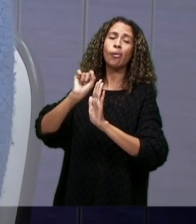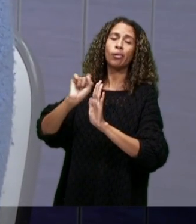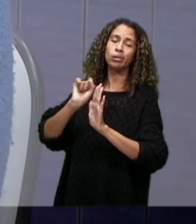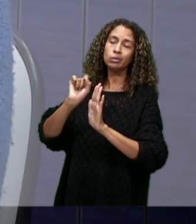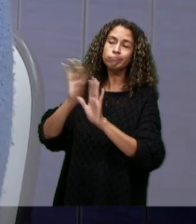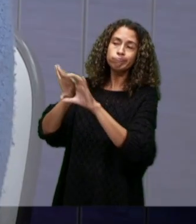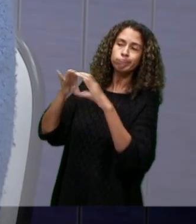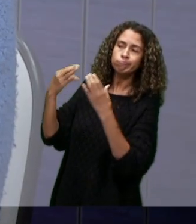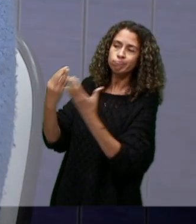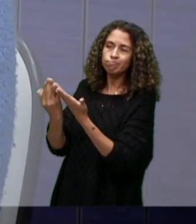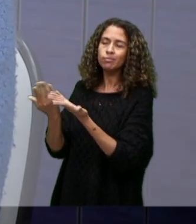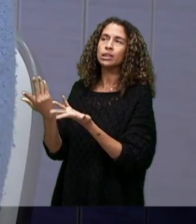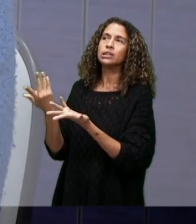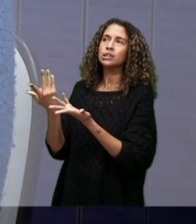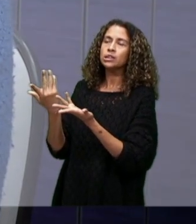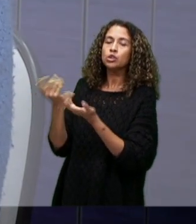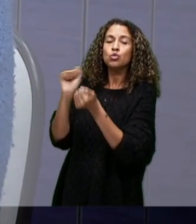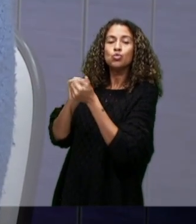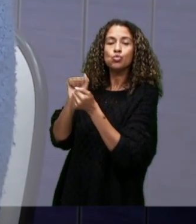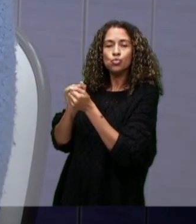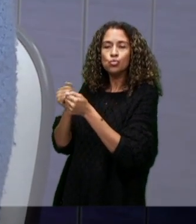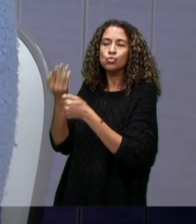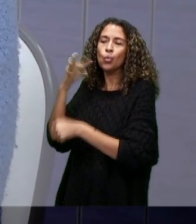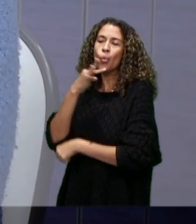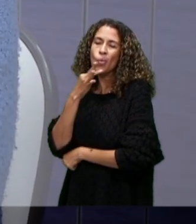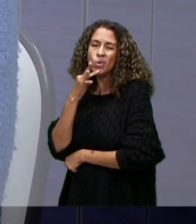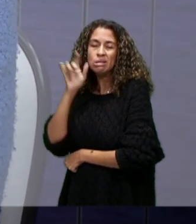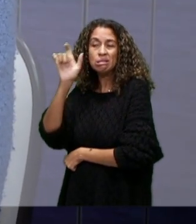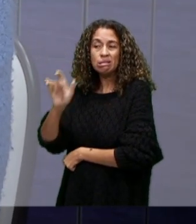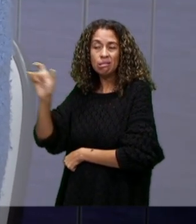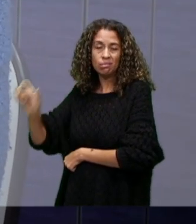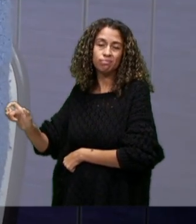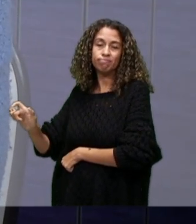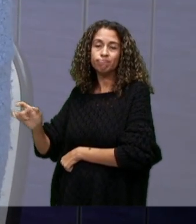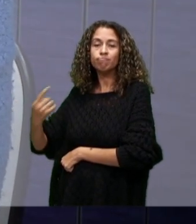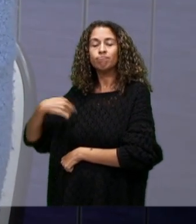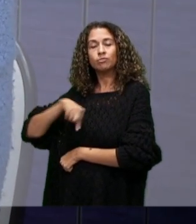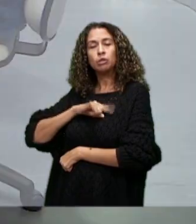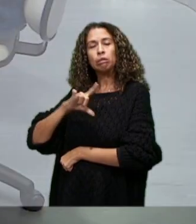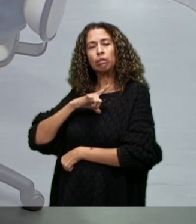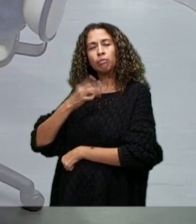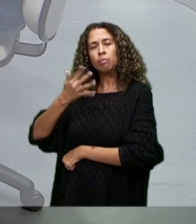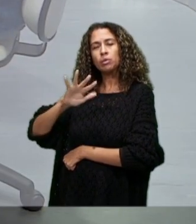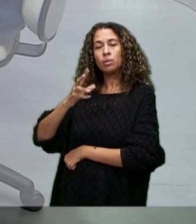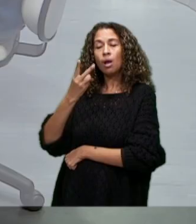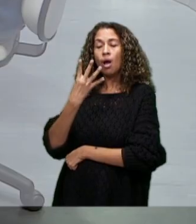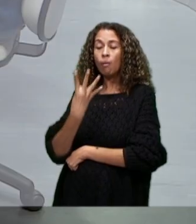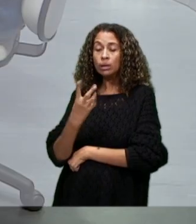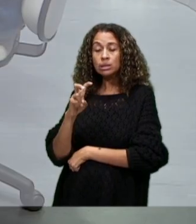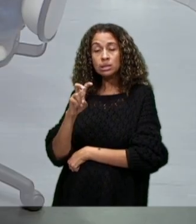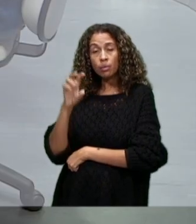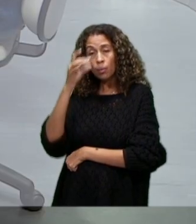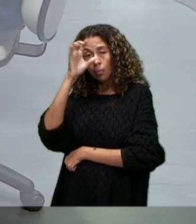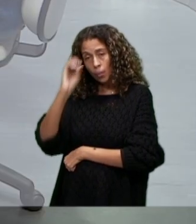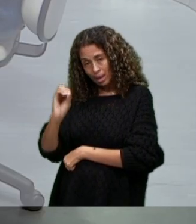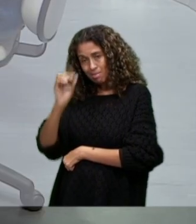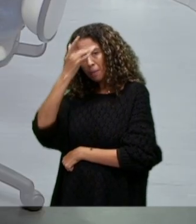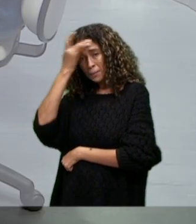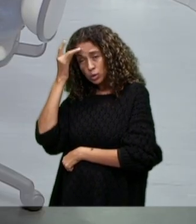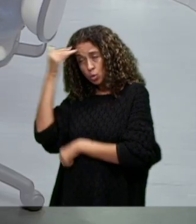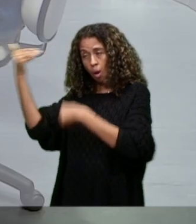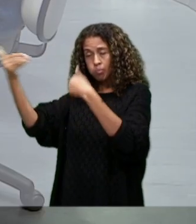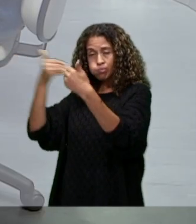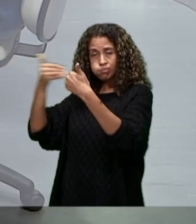que a comunidade pudesse conhecer. Então, a gente recebeu cerca de 450 pessoas, estudantes da